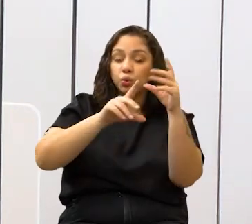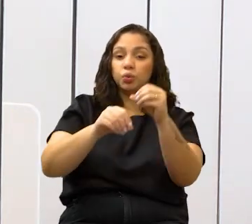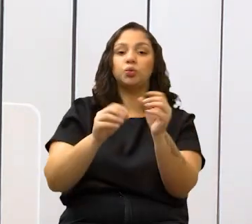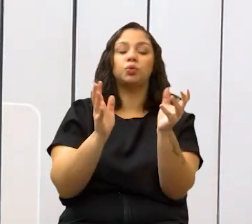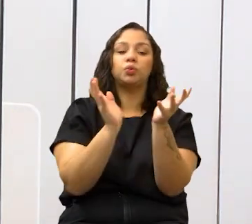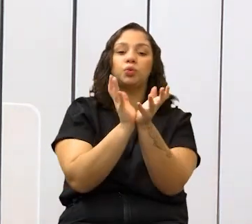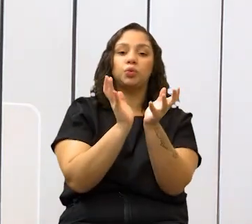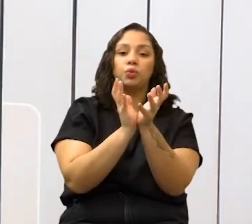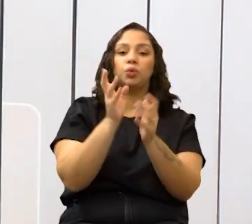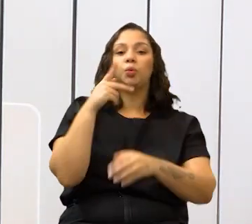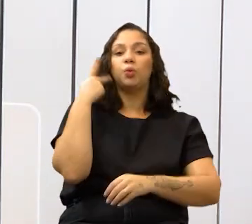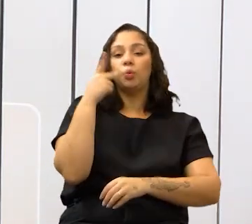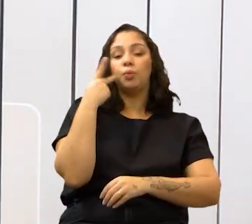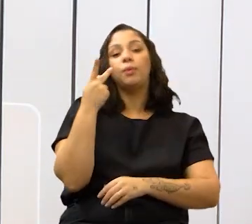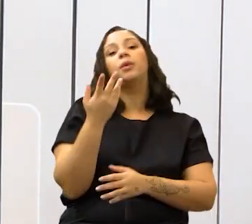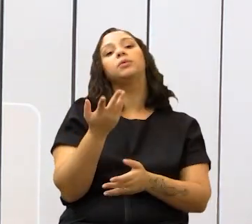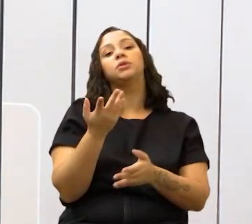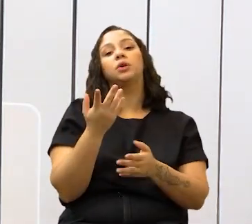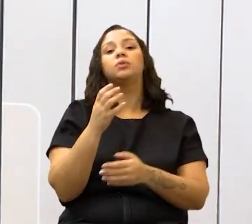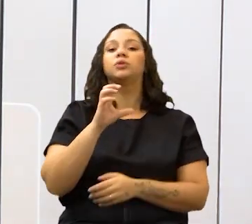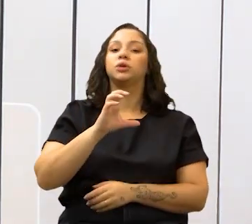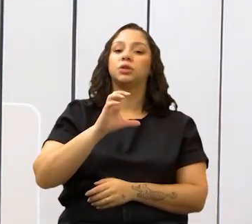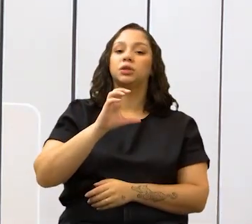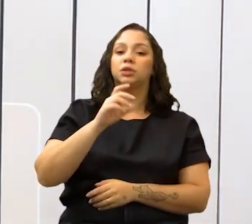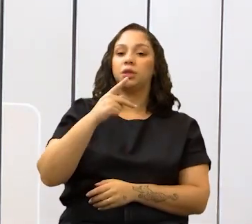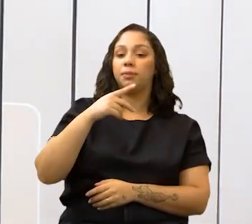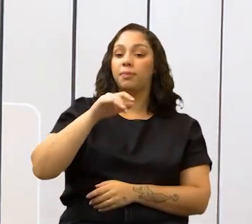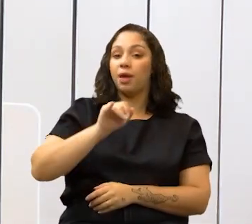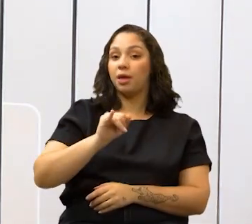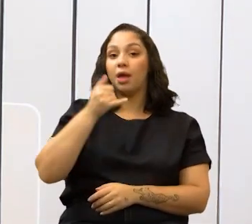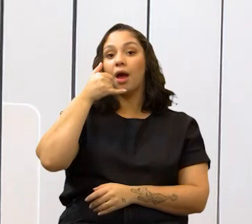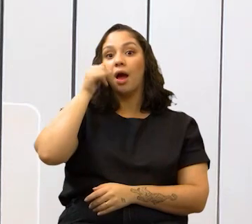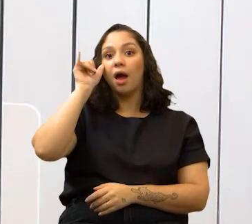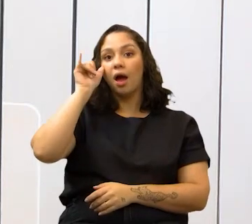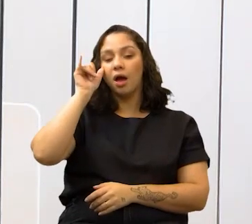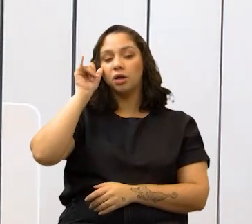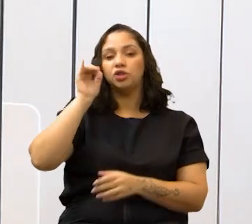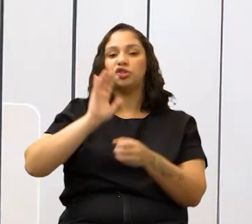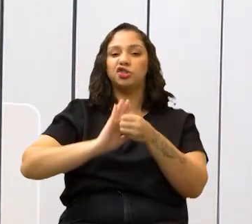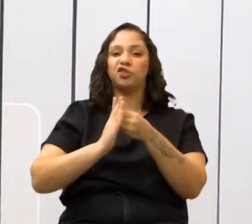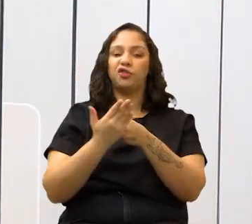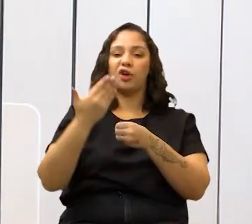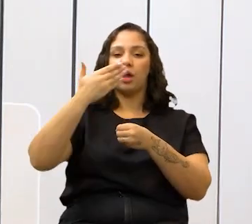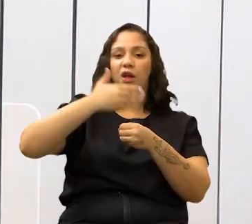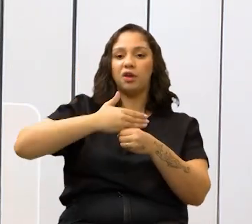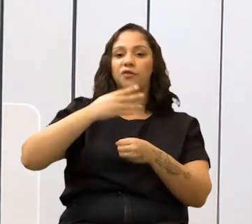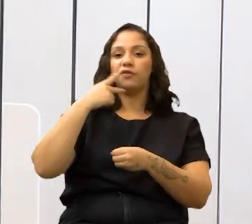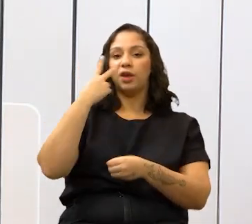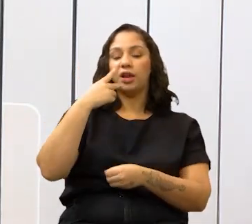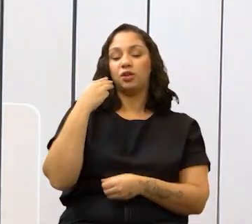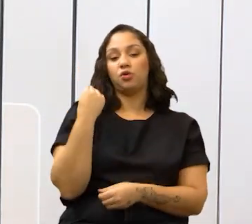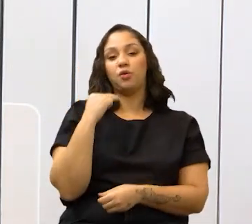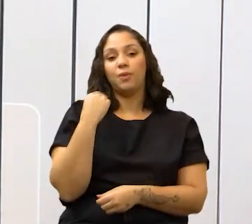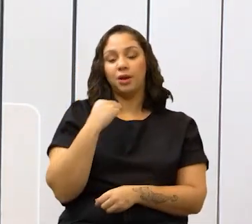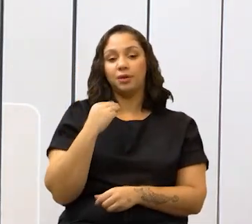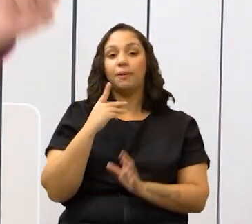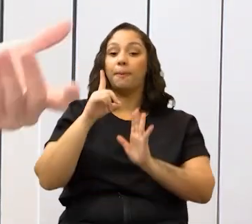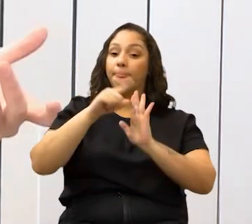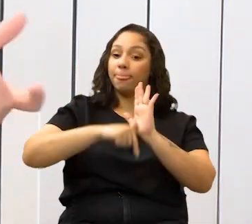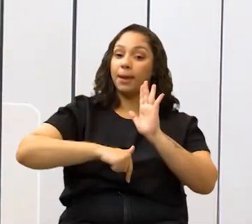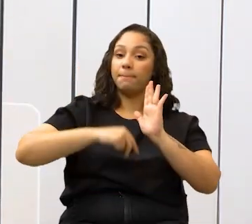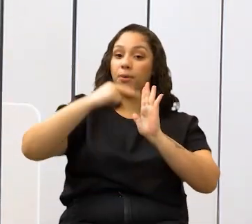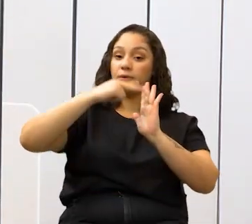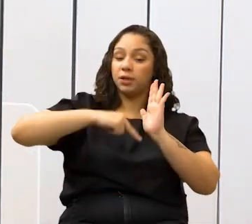da Comissão Parlamentar de Inquérito Antifascista, que foi presidida pela vereadora Mariana Conte. Após